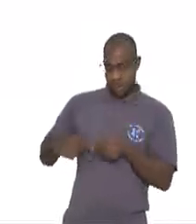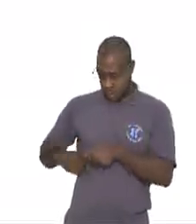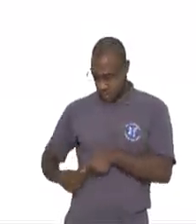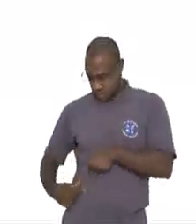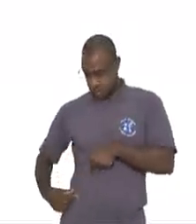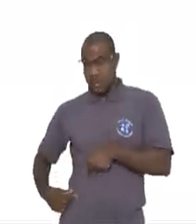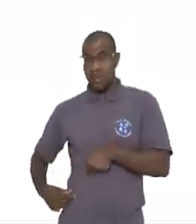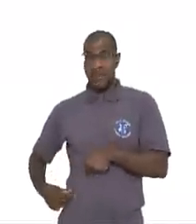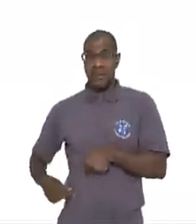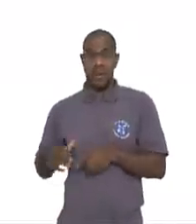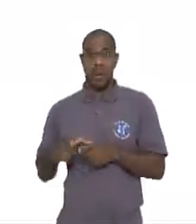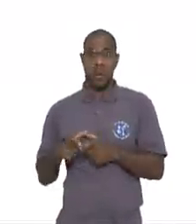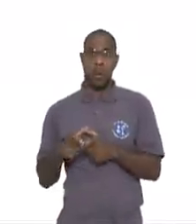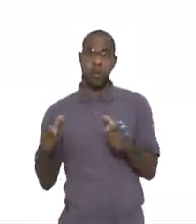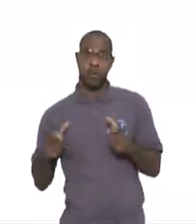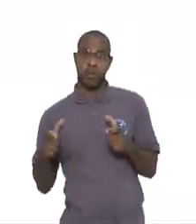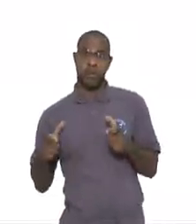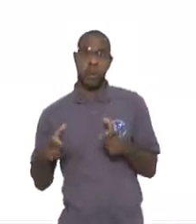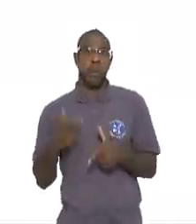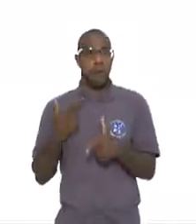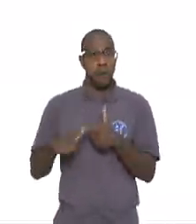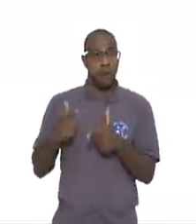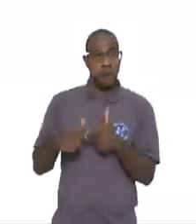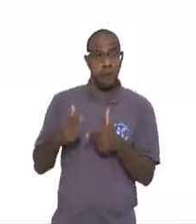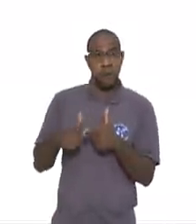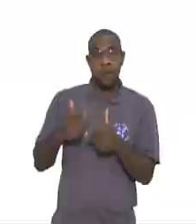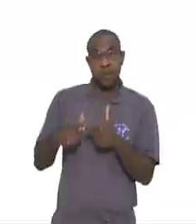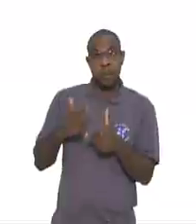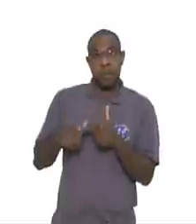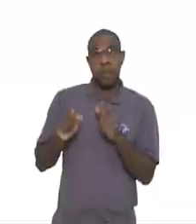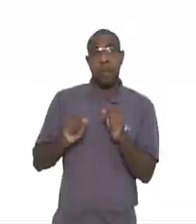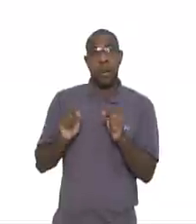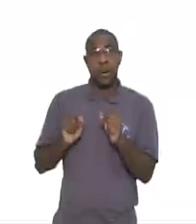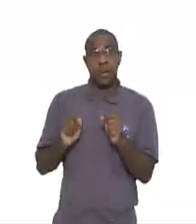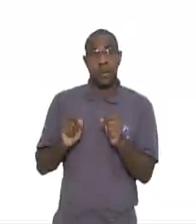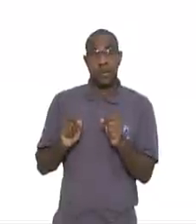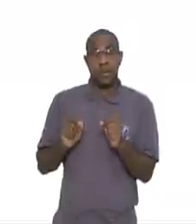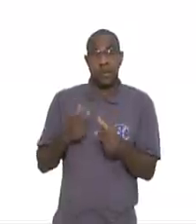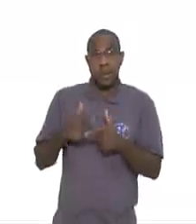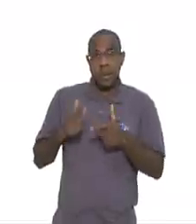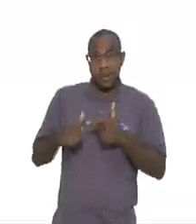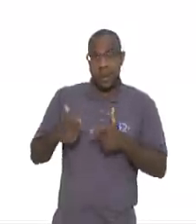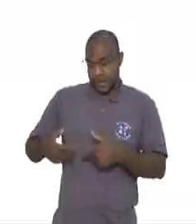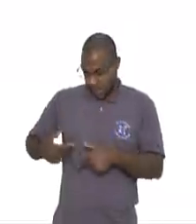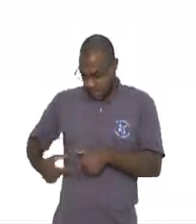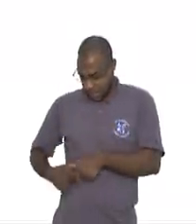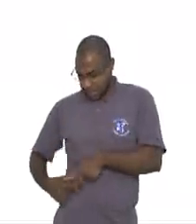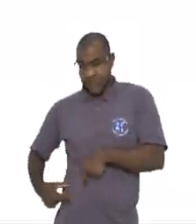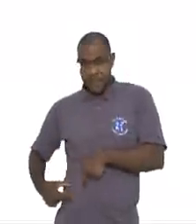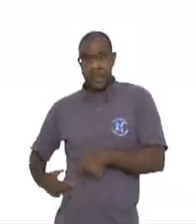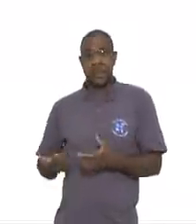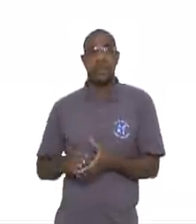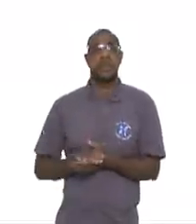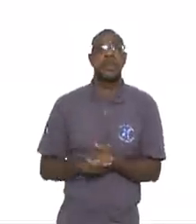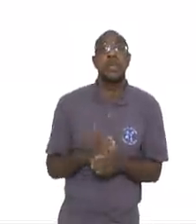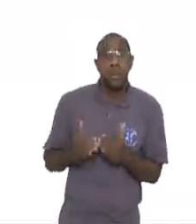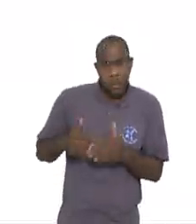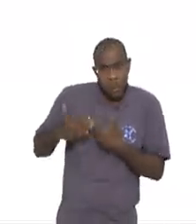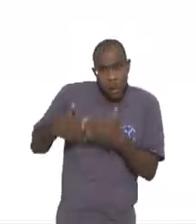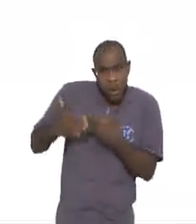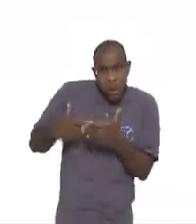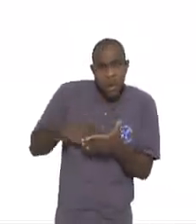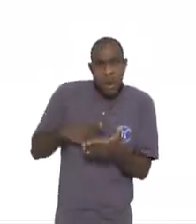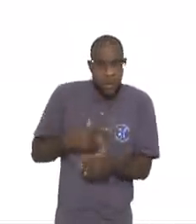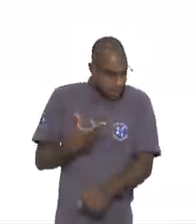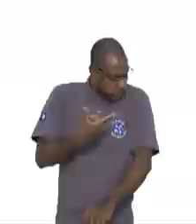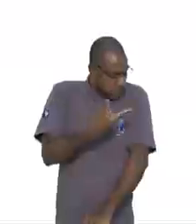aumentados, problemas nas articulações e déficit cognitivo. No procedimento feito sob anestesia geral, ele